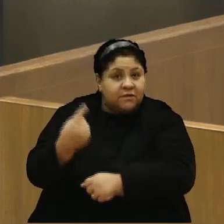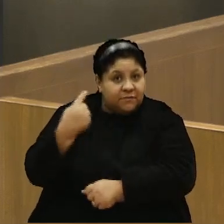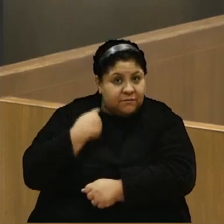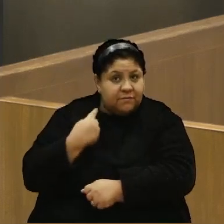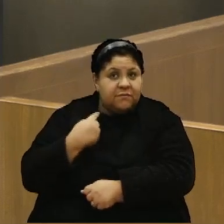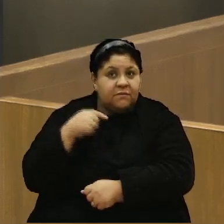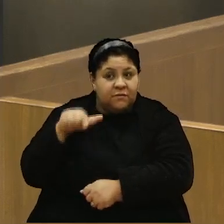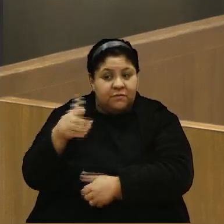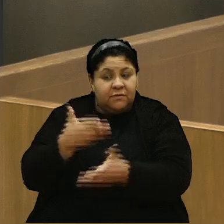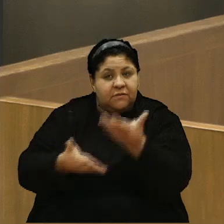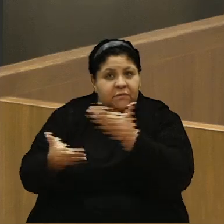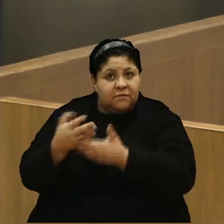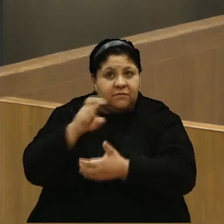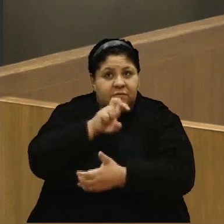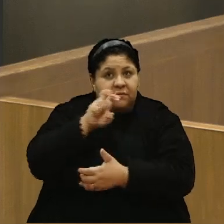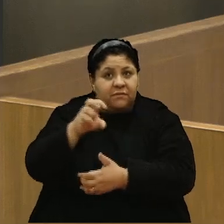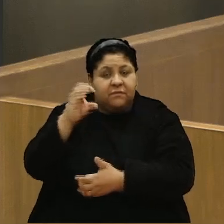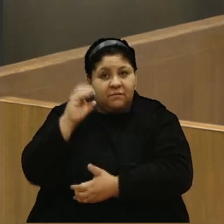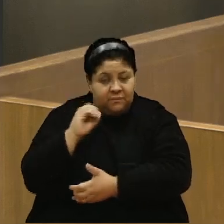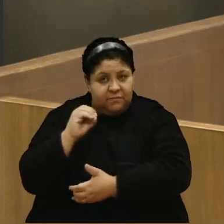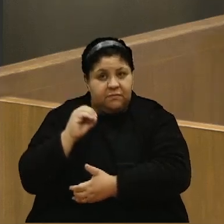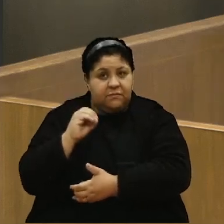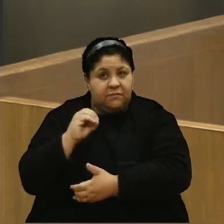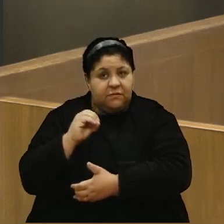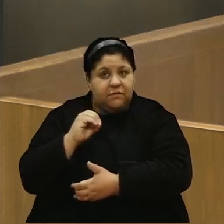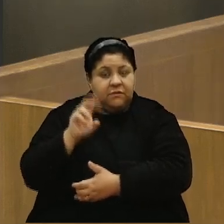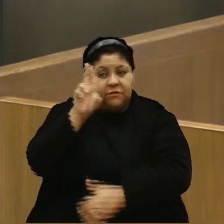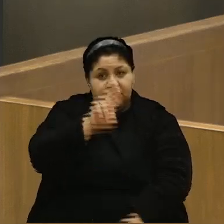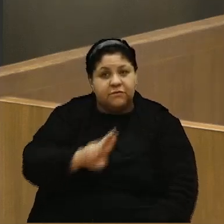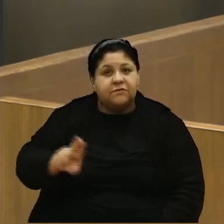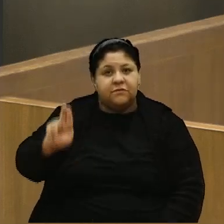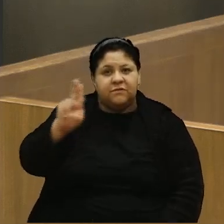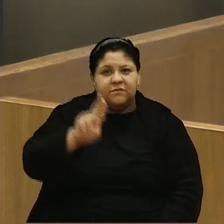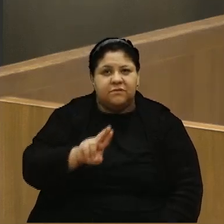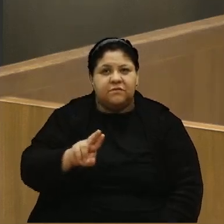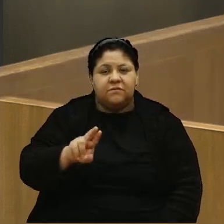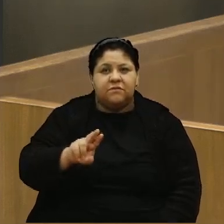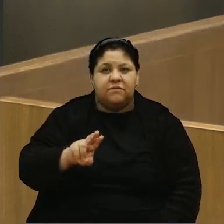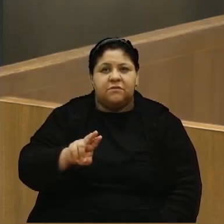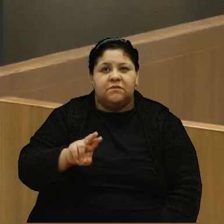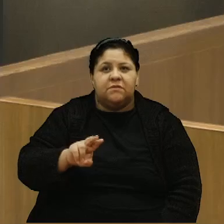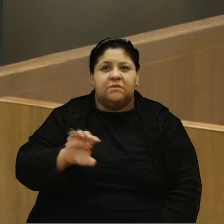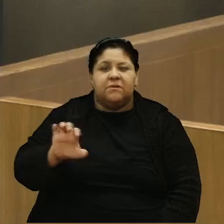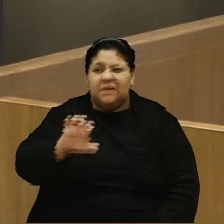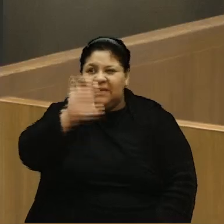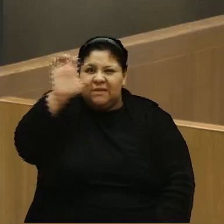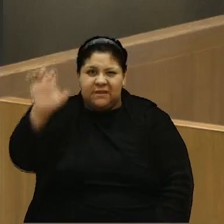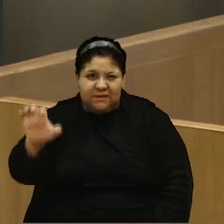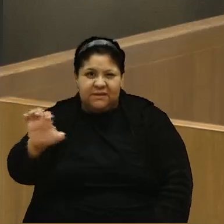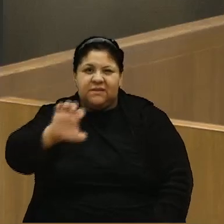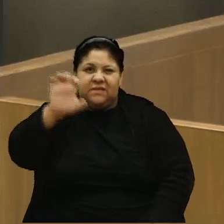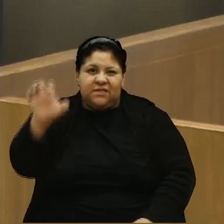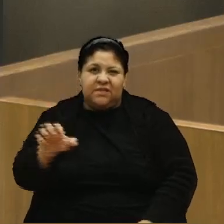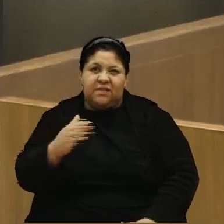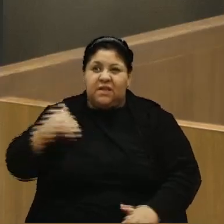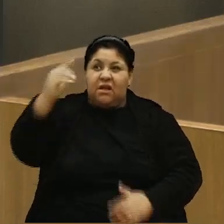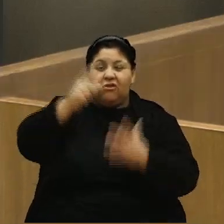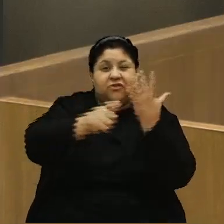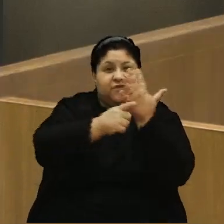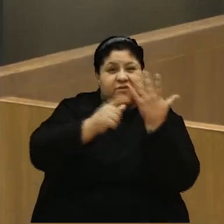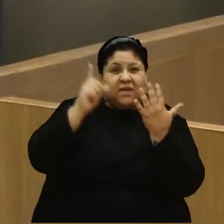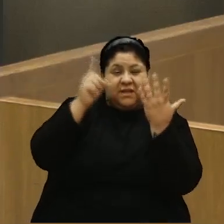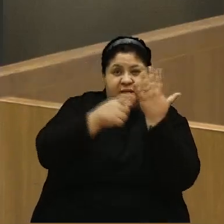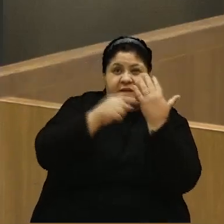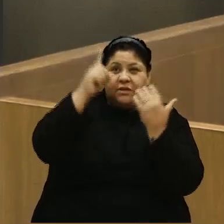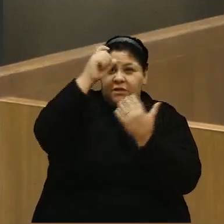era esse atendimento de 550 usuários lá, entre estrangeiros, altas habilidades e dificuldades de aprendizagem, e